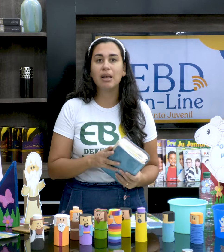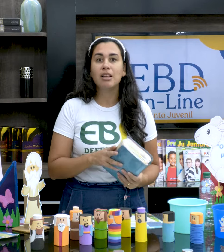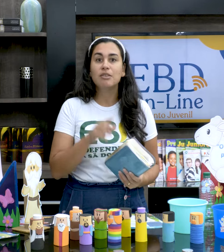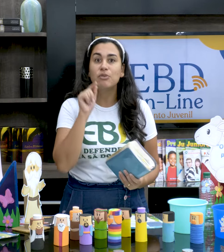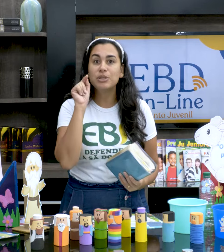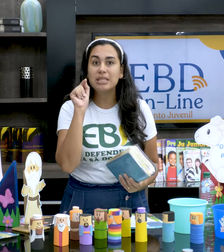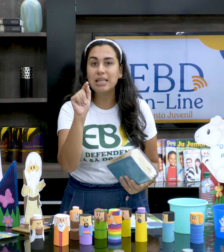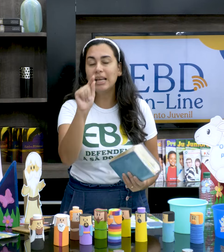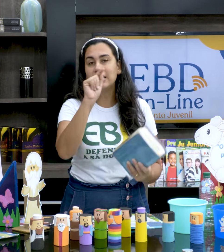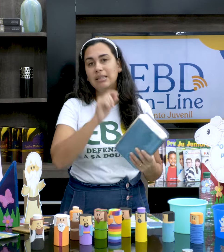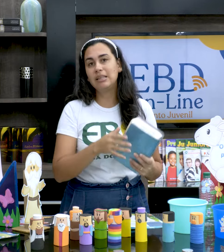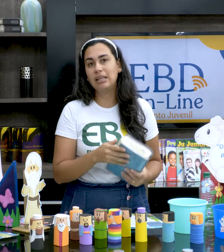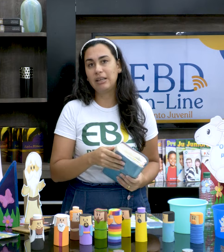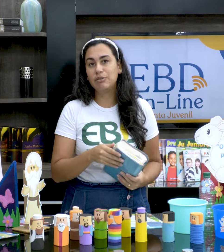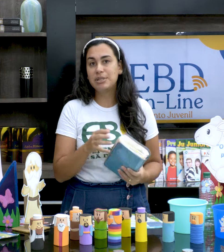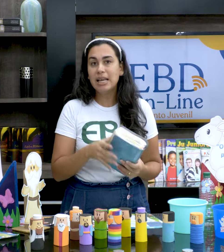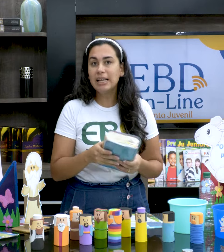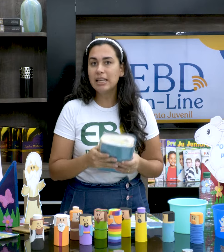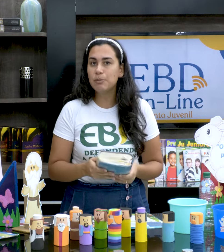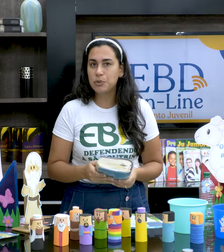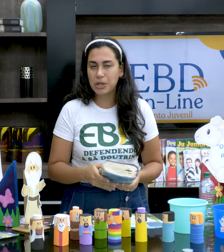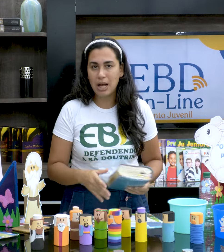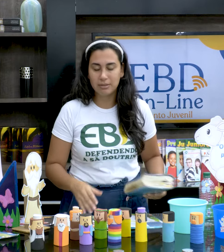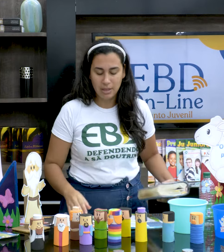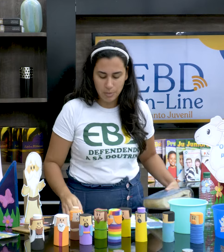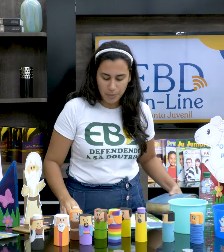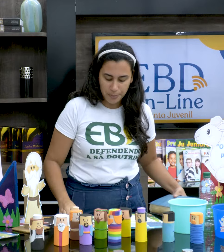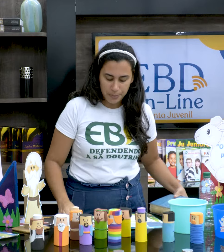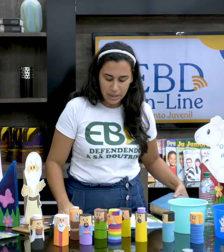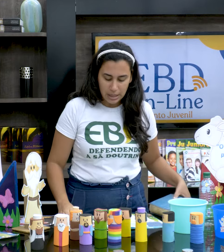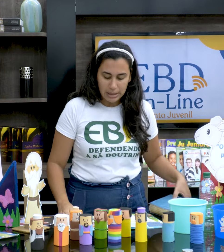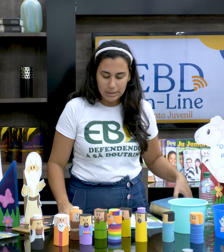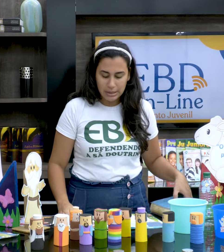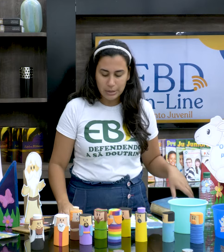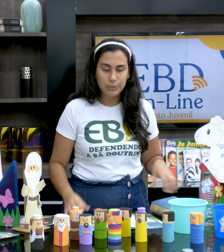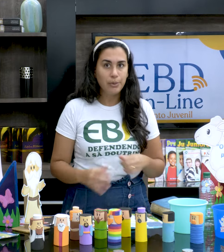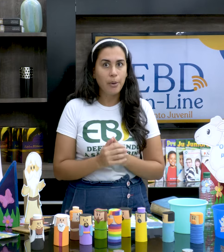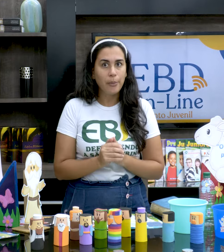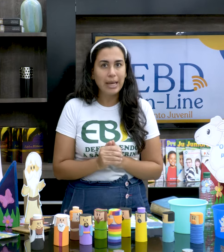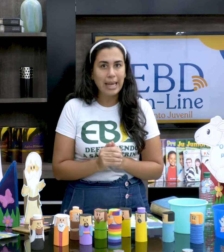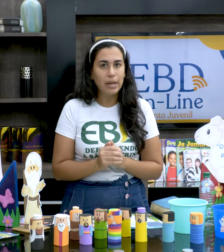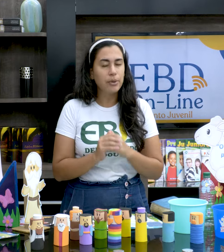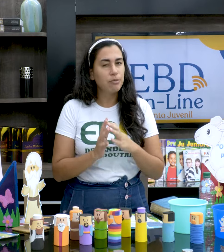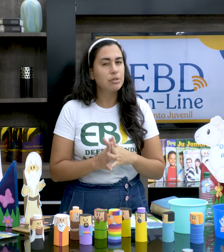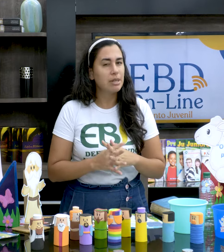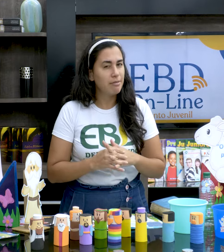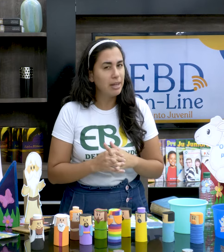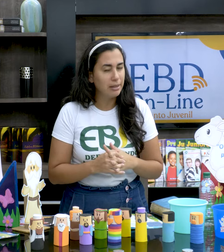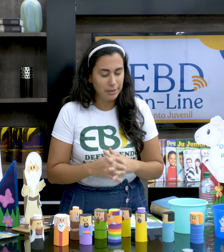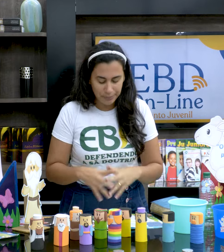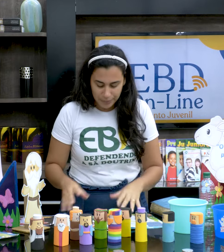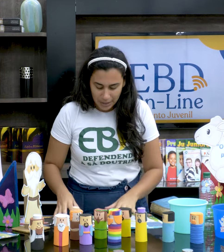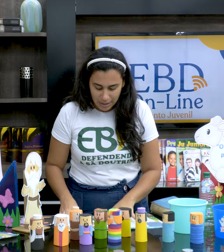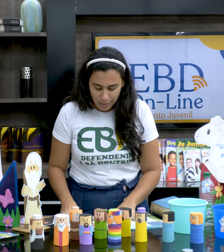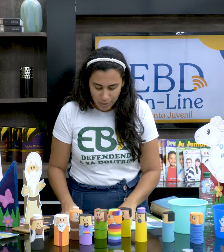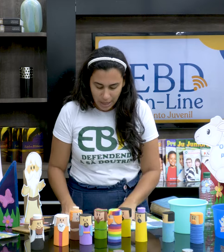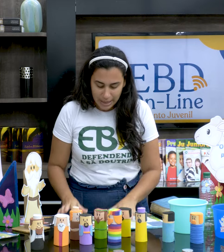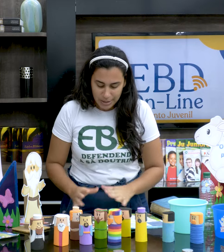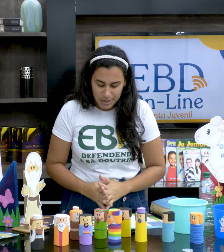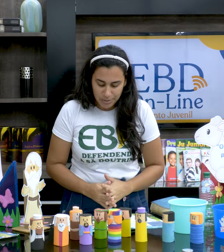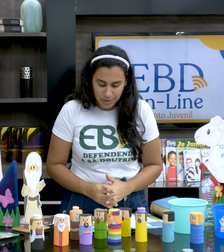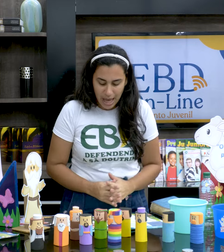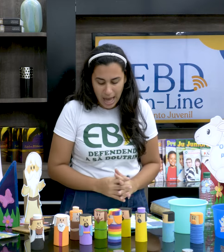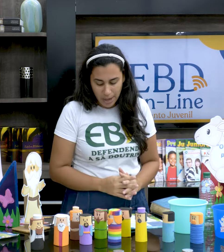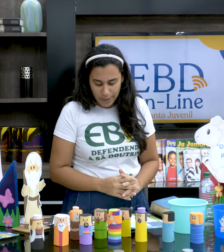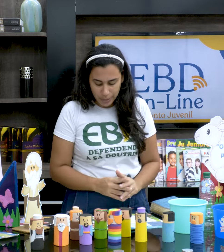a Bíblia, você que tem que ler, você que tem que buscar, tá bom? Então, eu creio que você vai ler. Então, bora